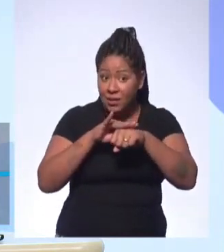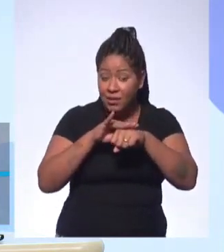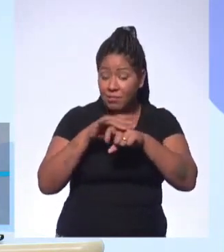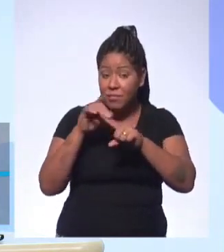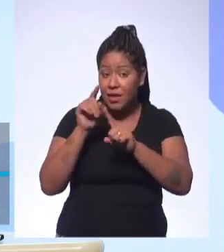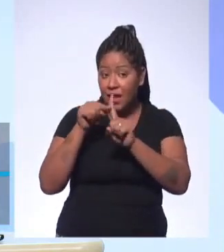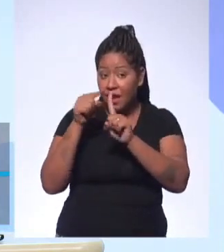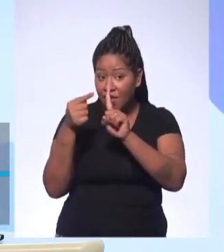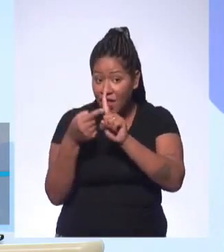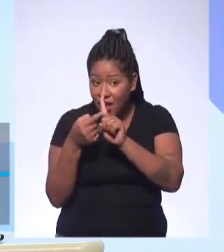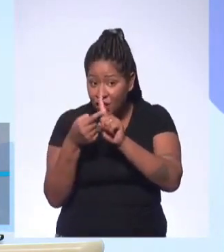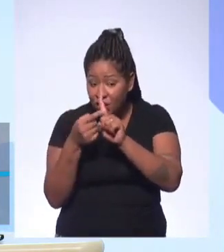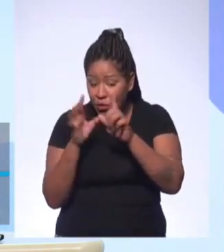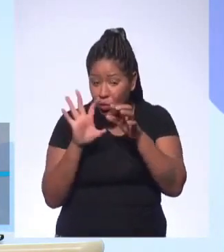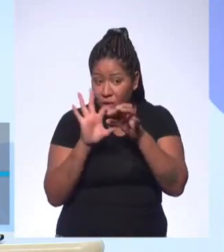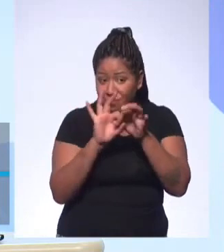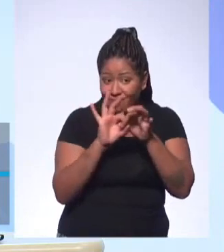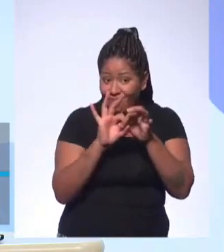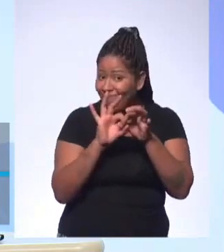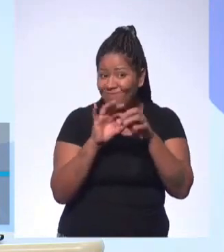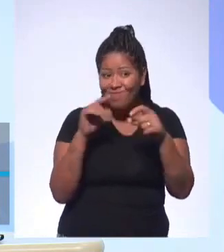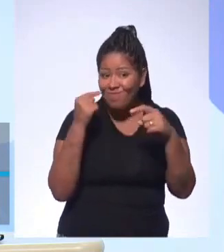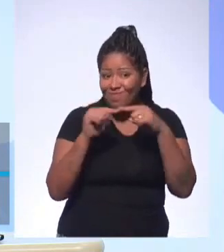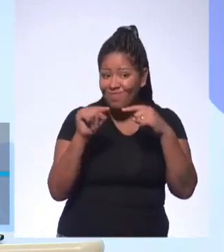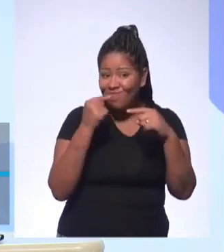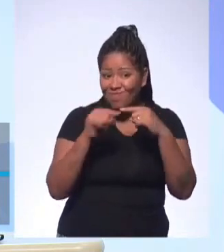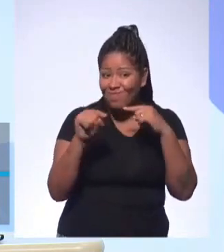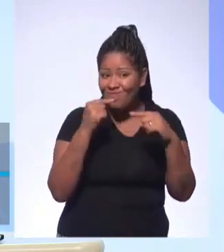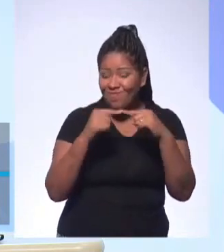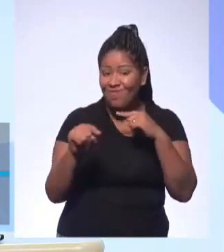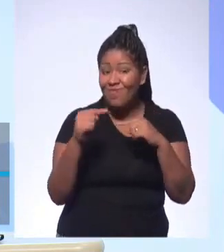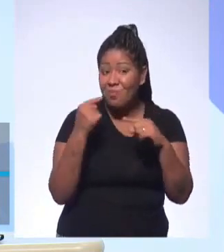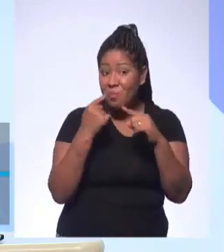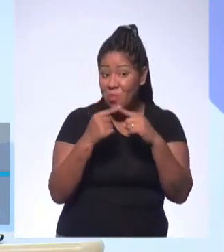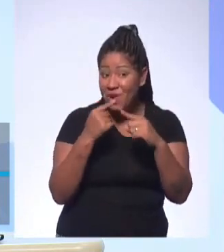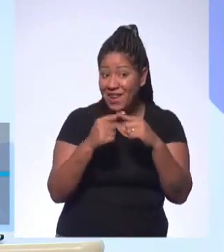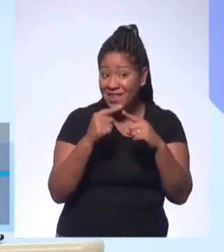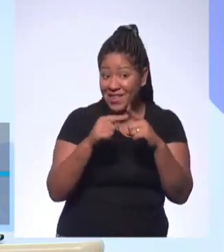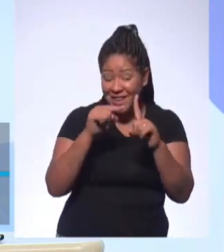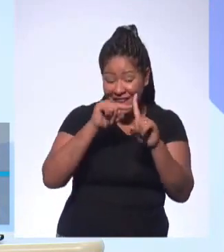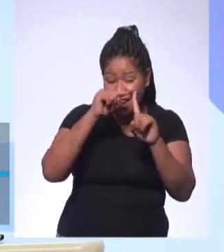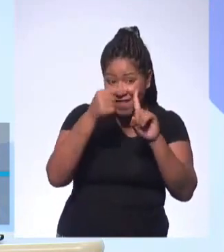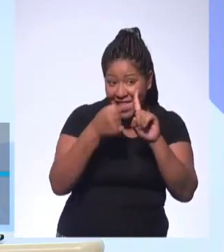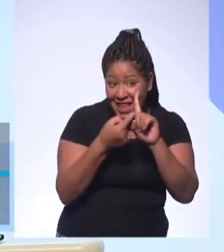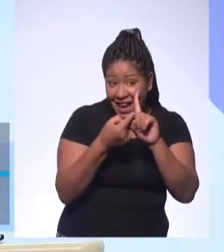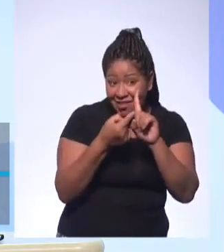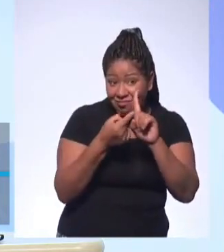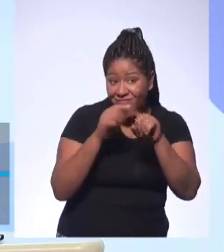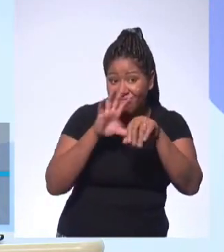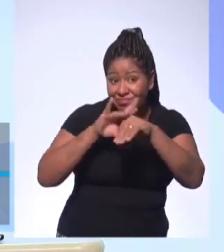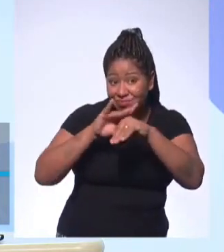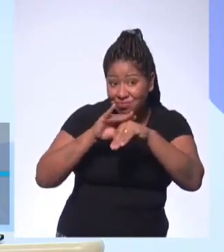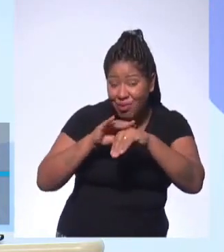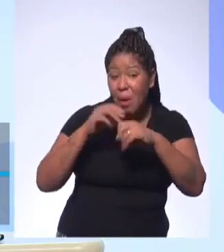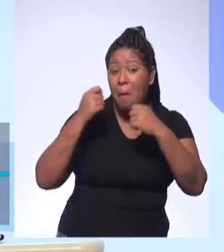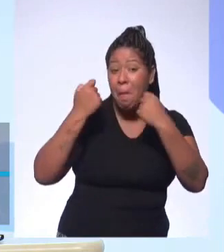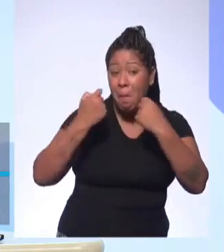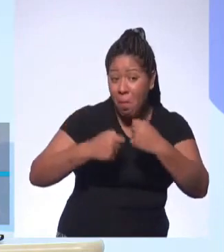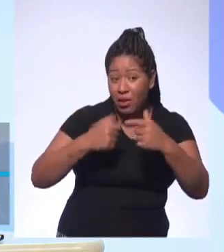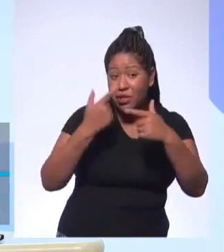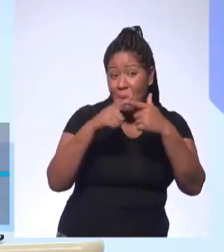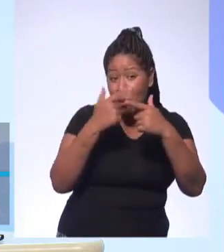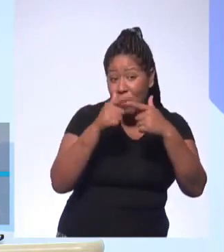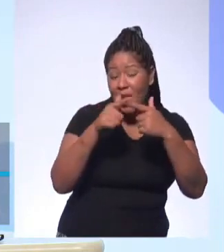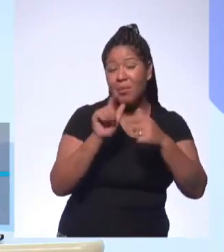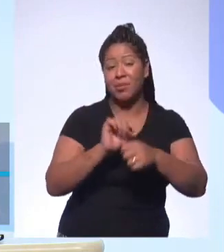E as duas juntas dão muita dor de cabeça na vida e para a vida. Muito bom, professora. A professora